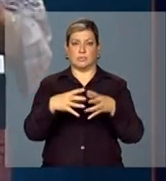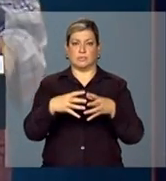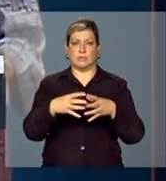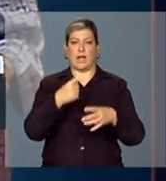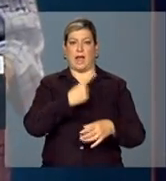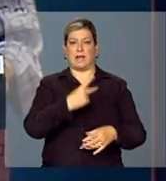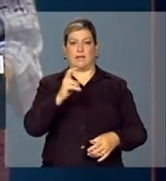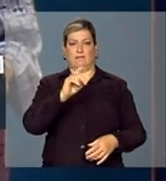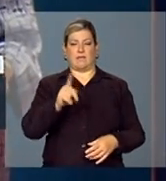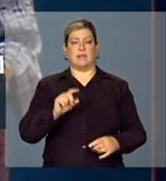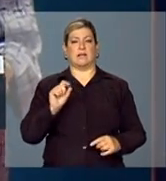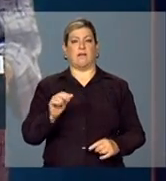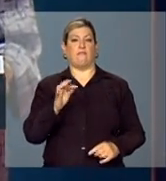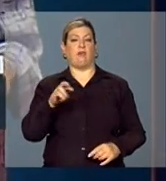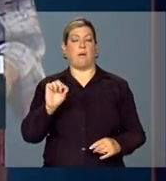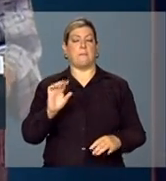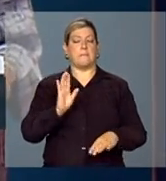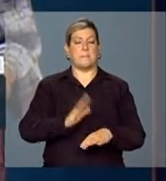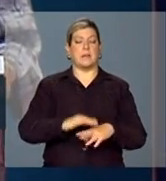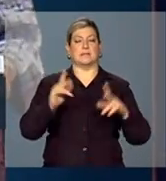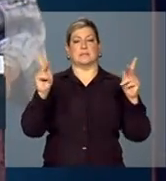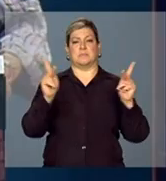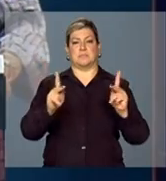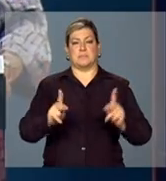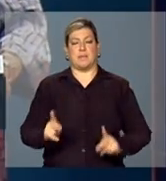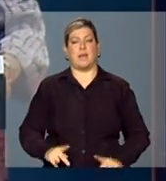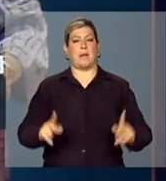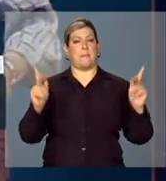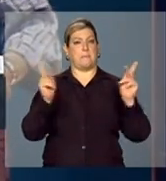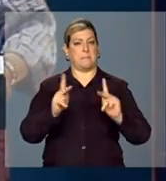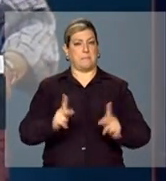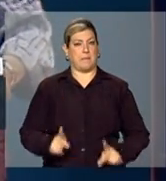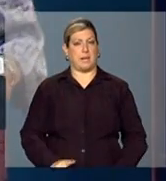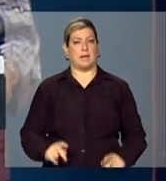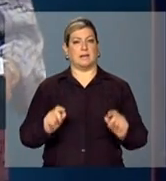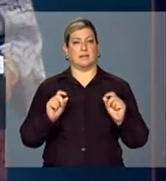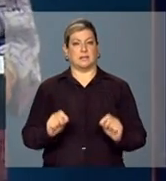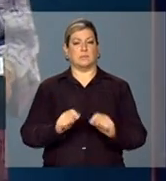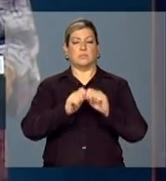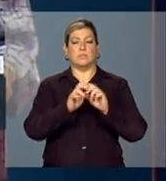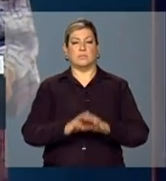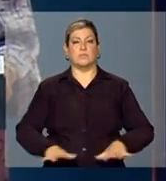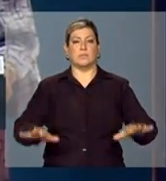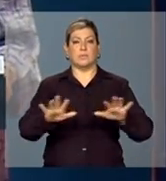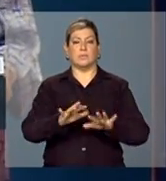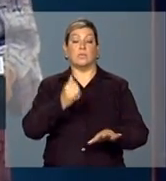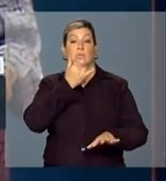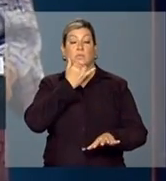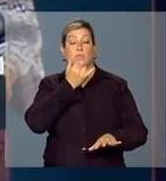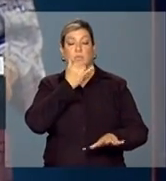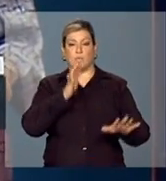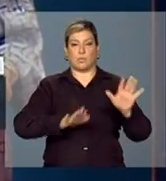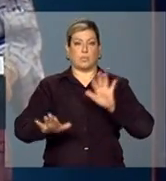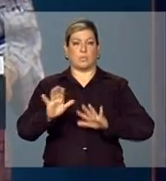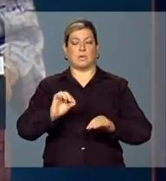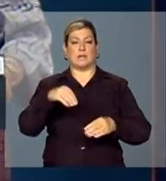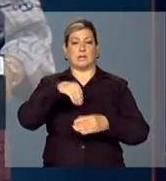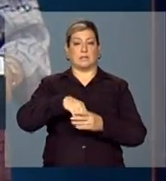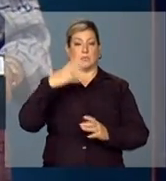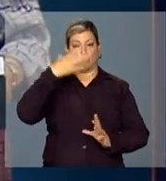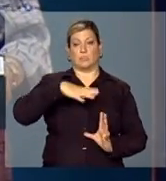cada vez de forma mais pacífica e dissuasória, preventivamente, no